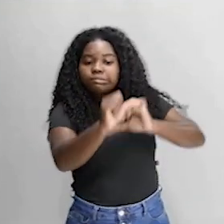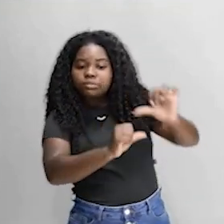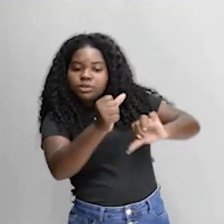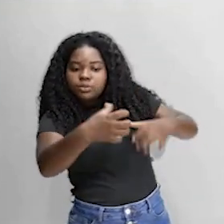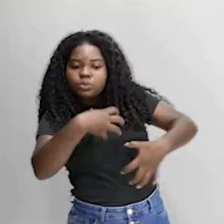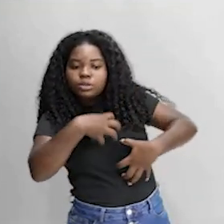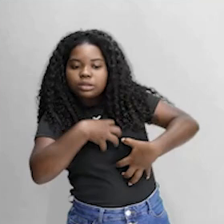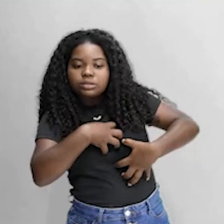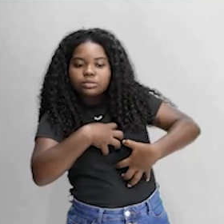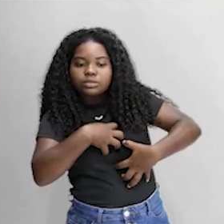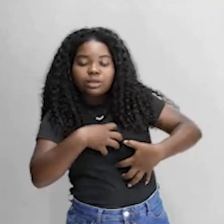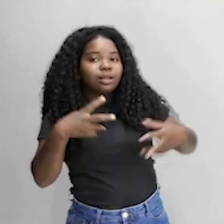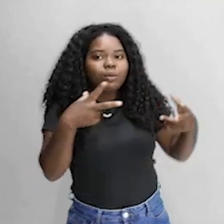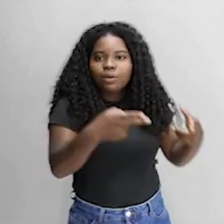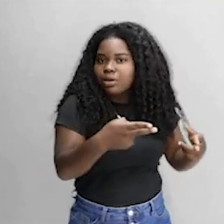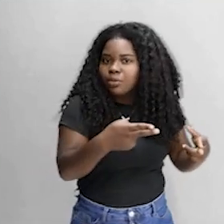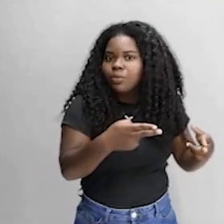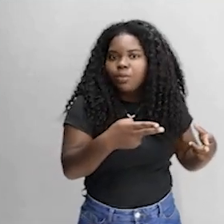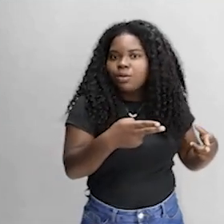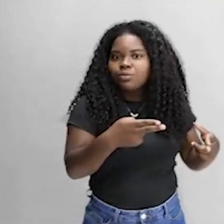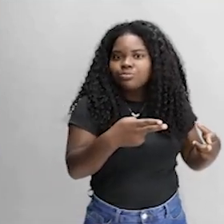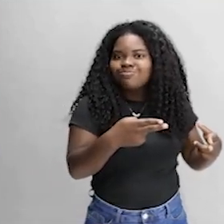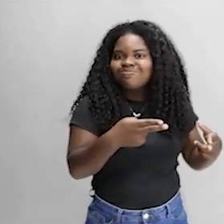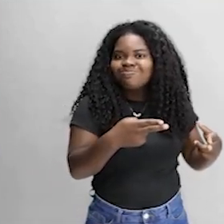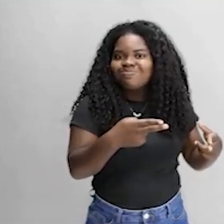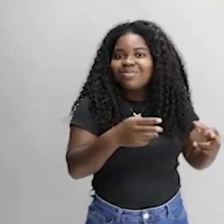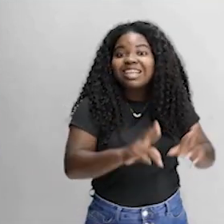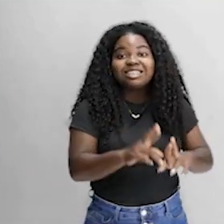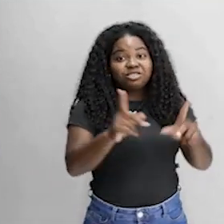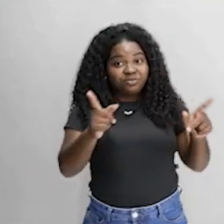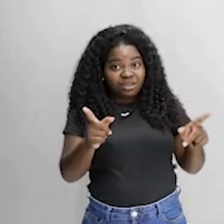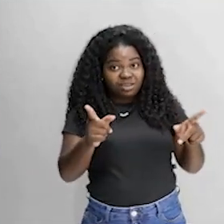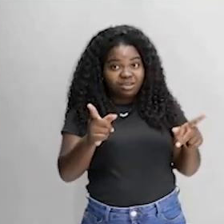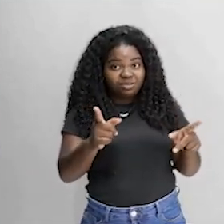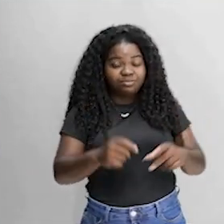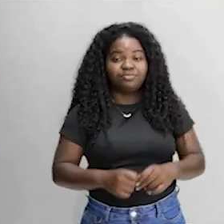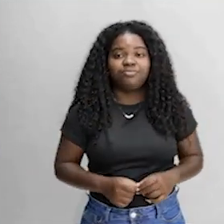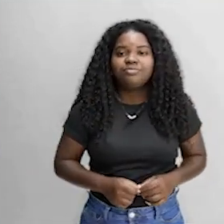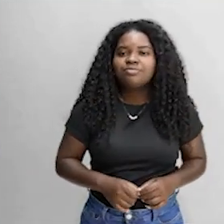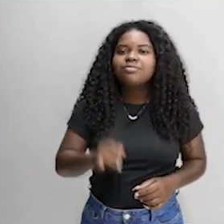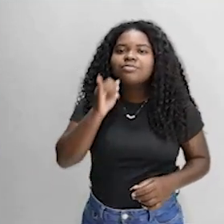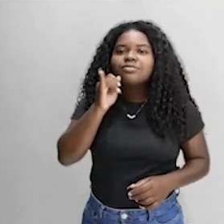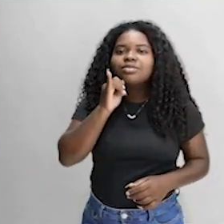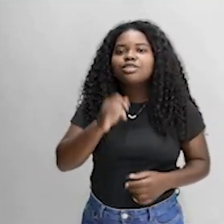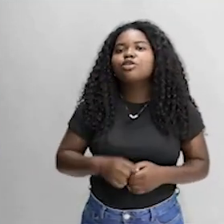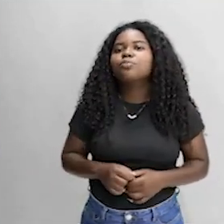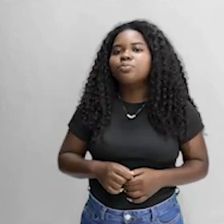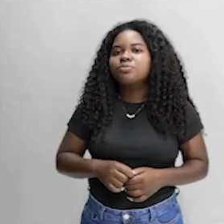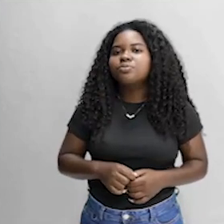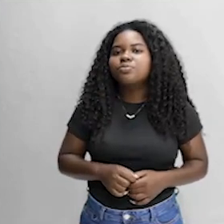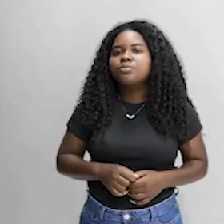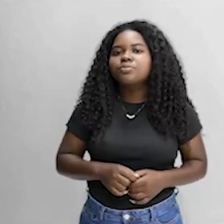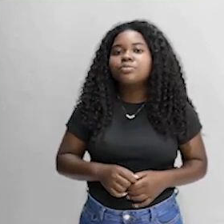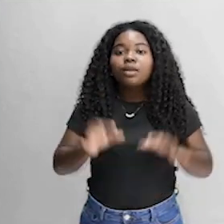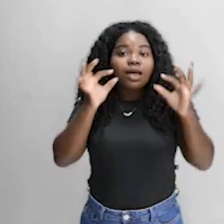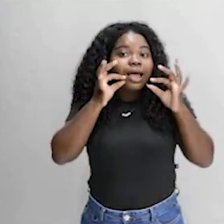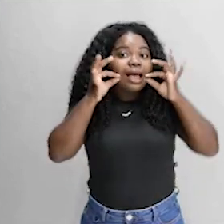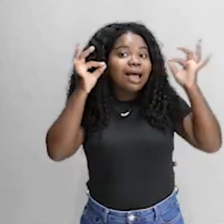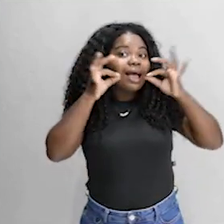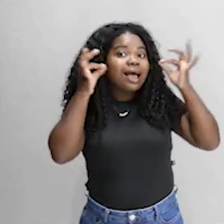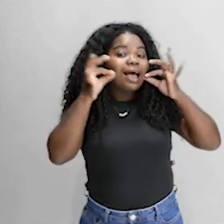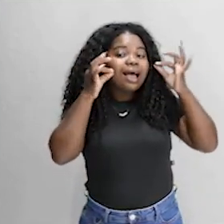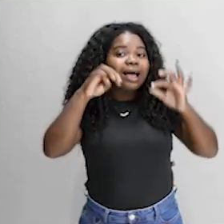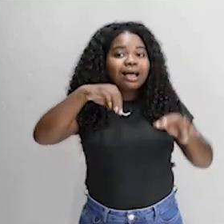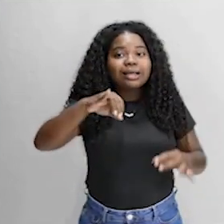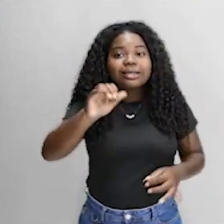mesmo termo. É um termo diferente. Quer ver um exemplo? Se eu digo assim, ó, a gata mia. Gata e